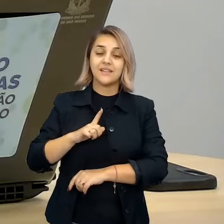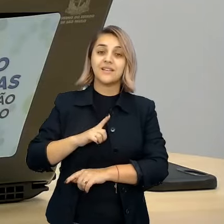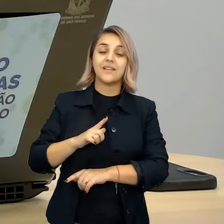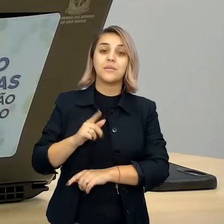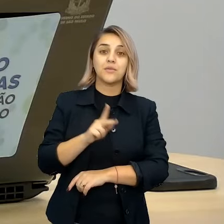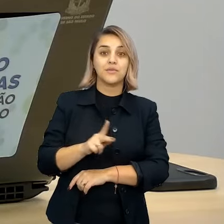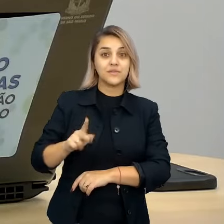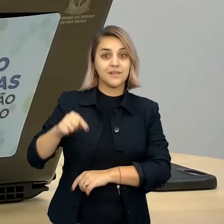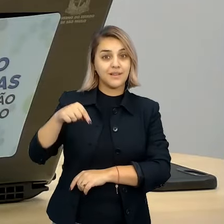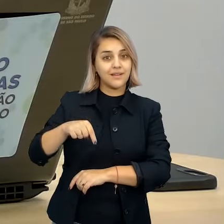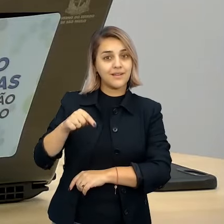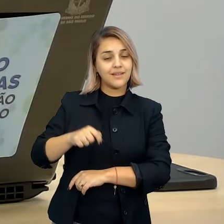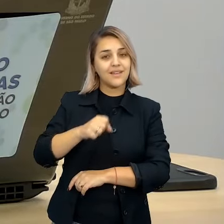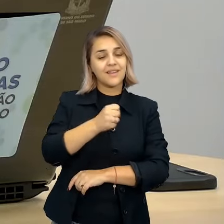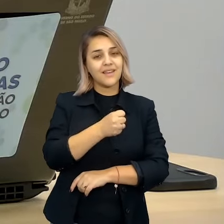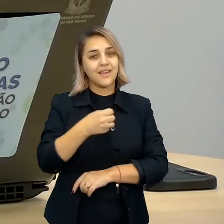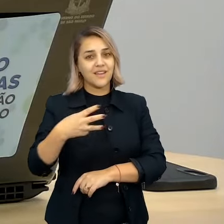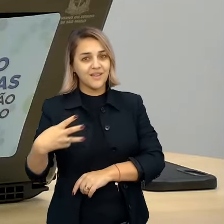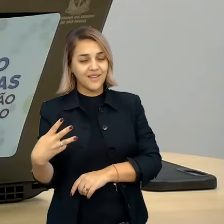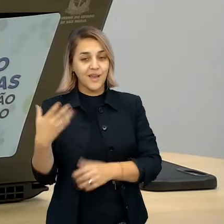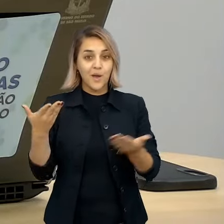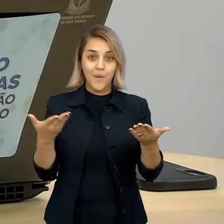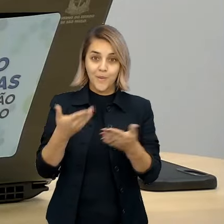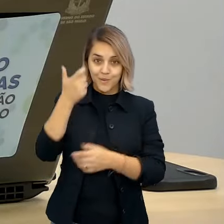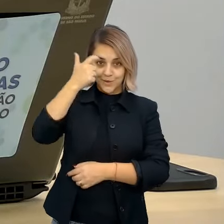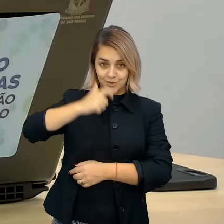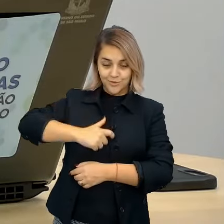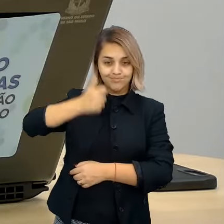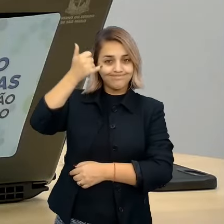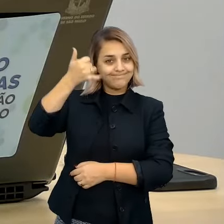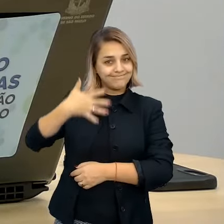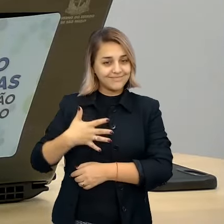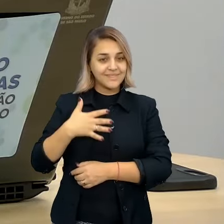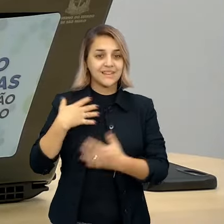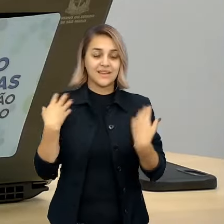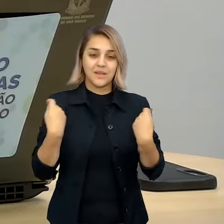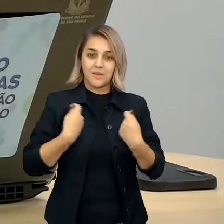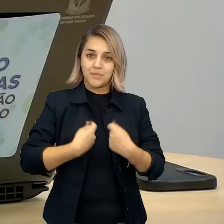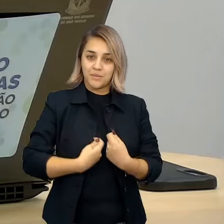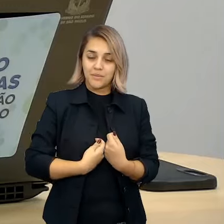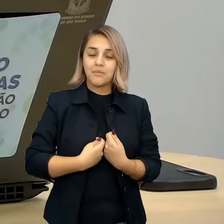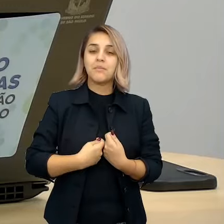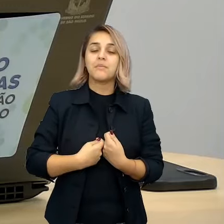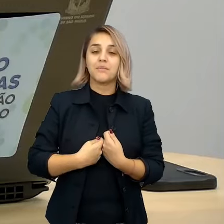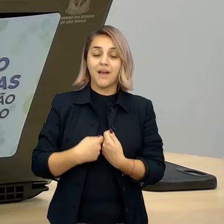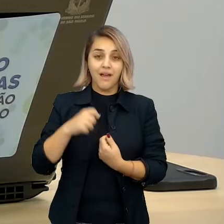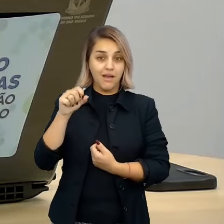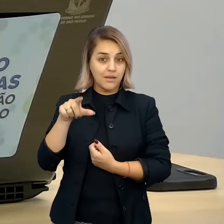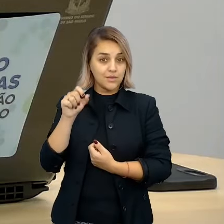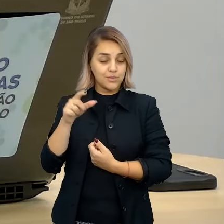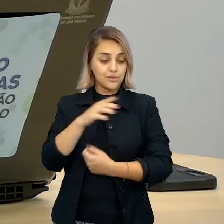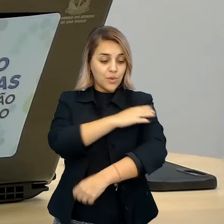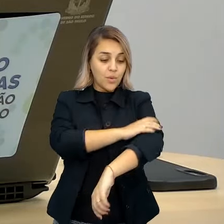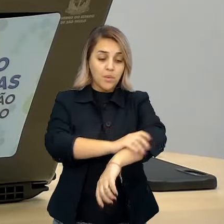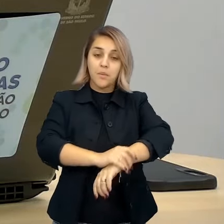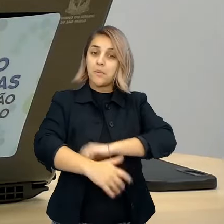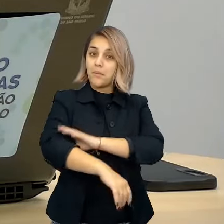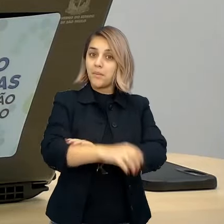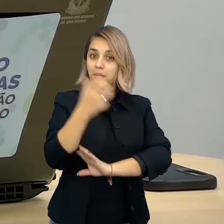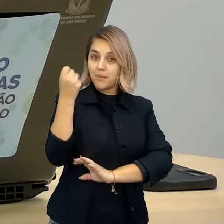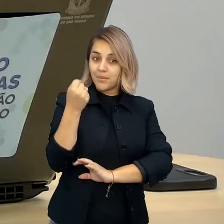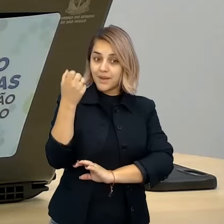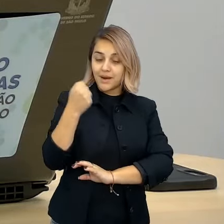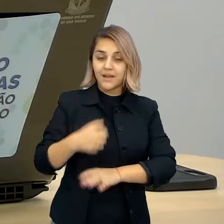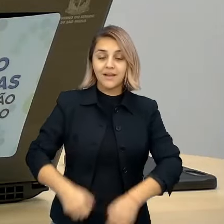hoje com uma calça azul marinho, com uma blusa de manga comprida branca, um colete azul claro, rabo